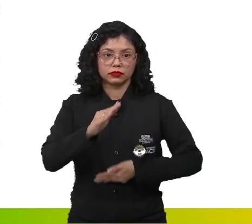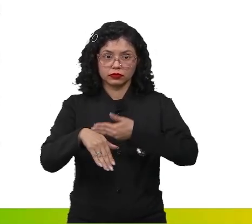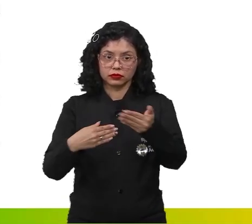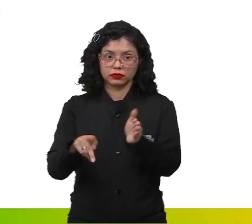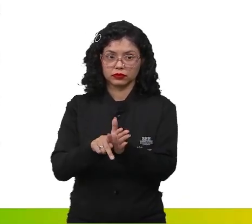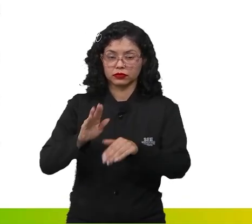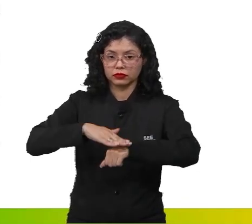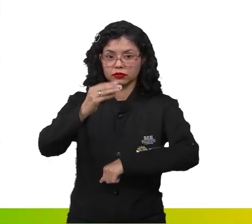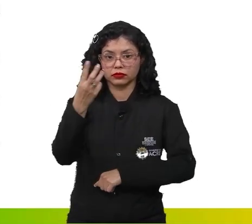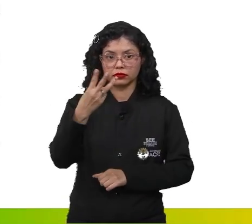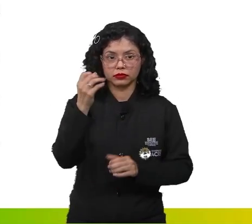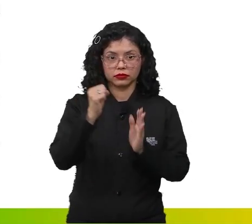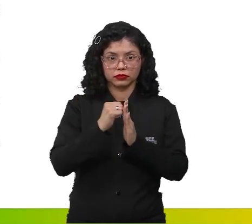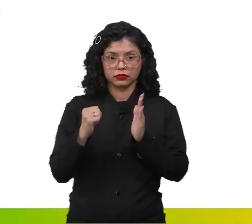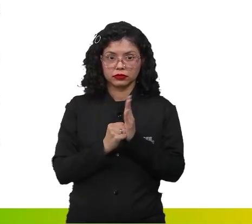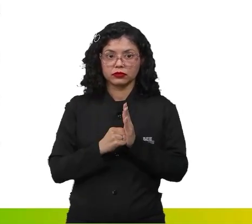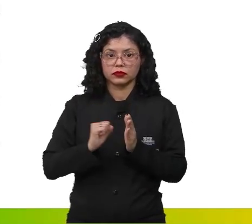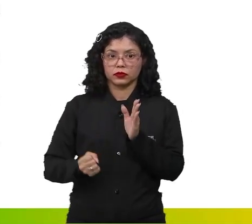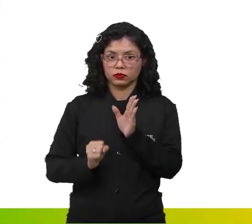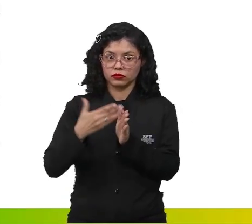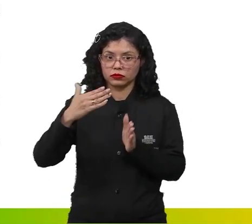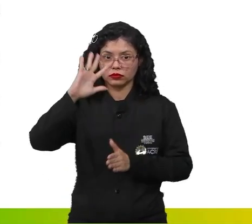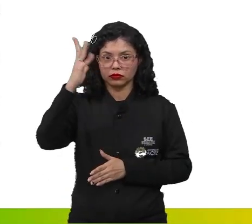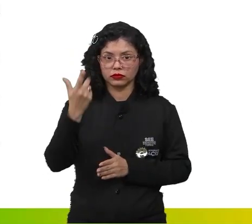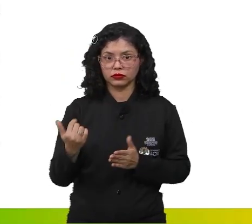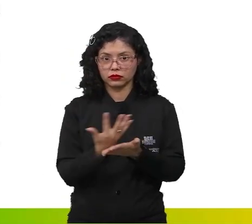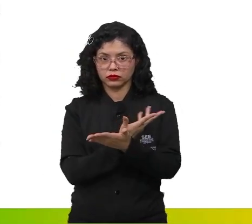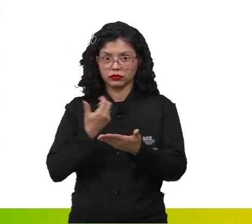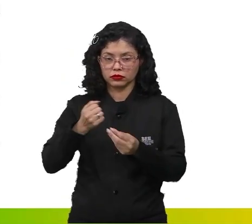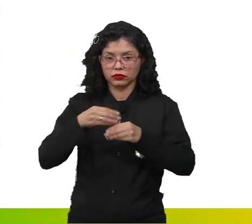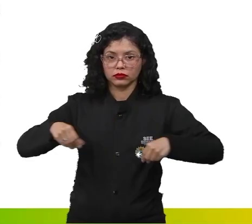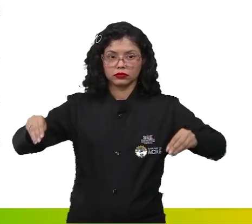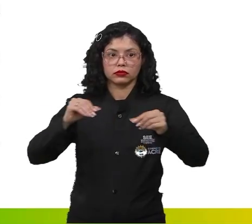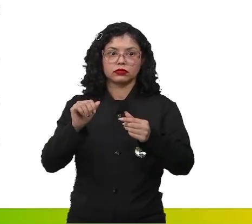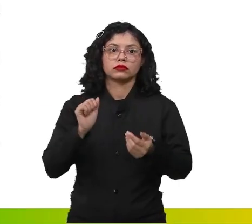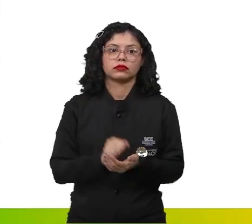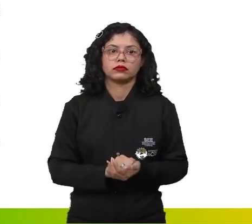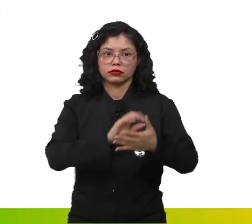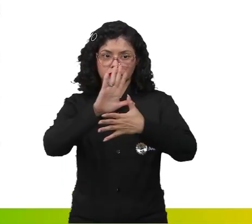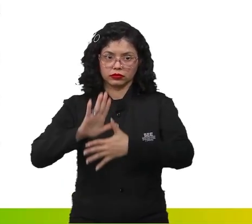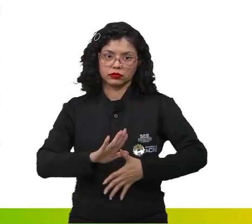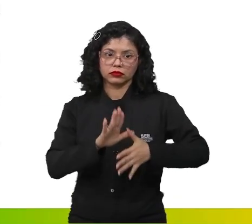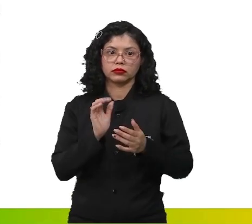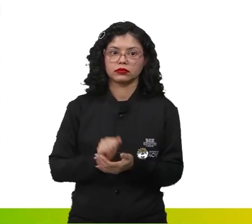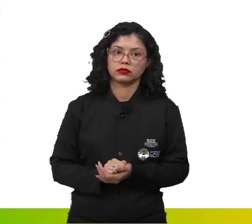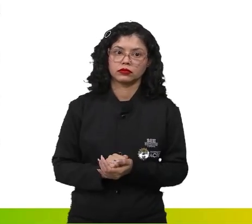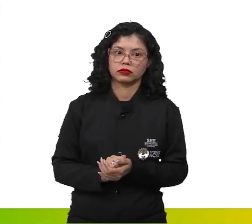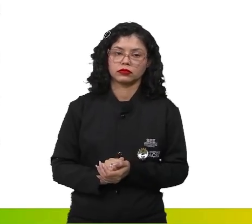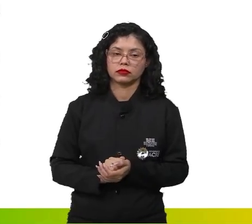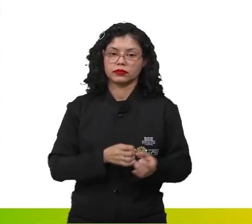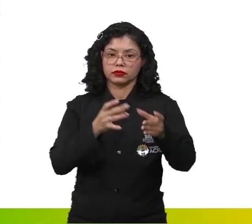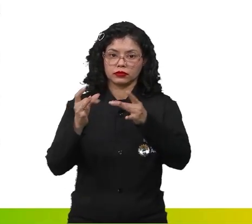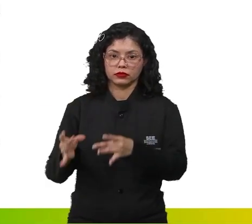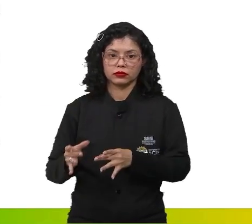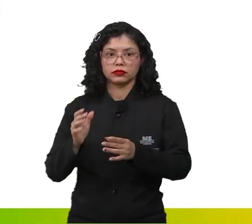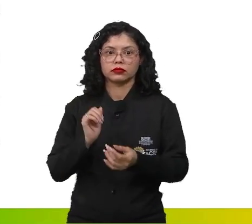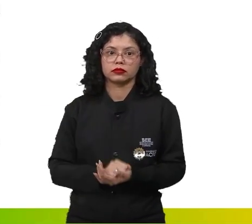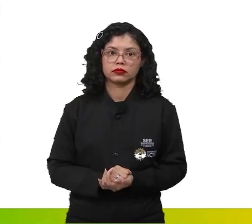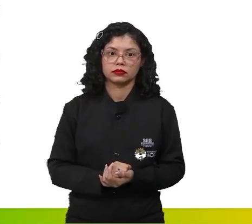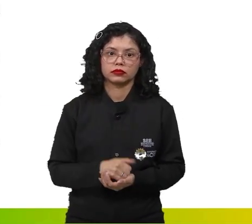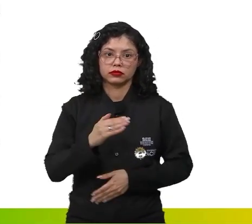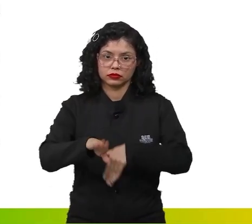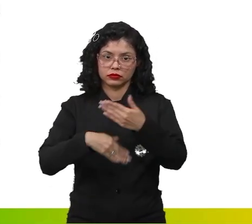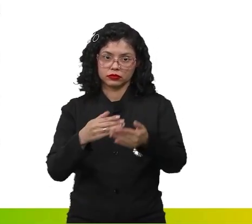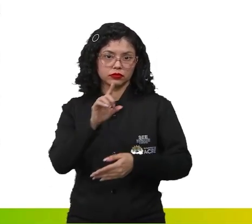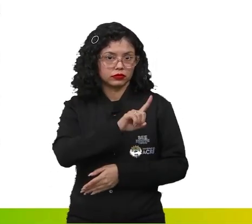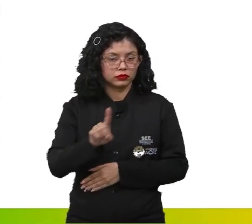Durante mais de 3 séculos, milhões de africanos foram arrancados de suas terras e transportados para as Américas por meio do tráfico atlântico.